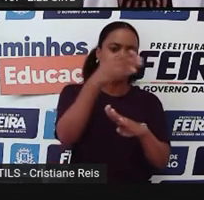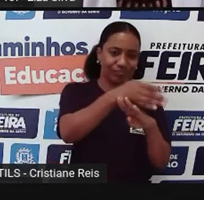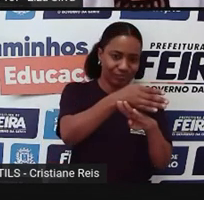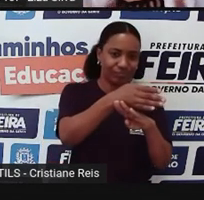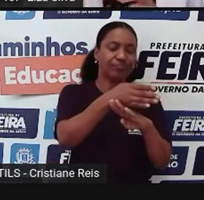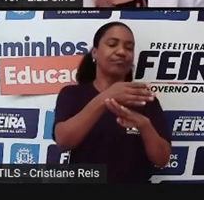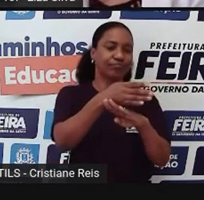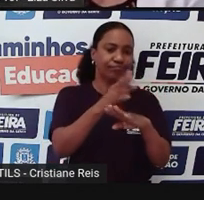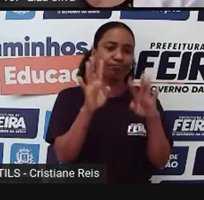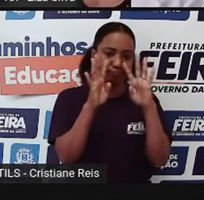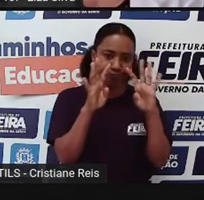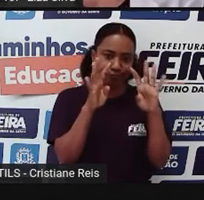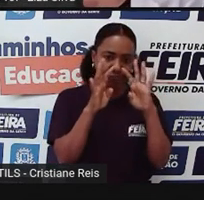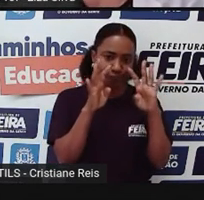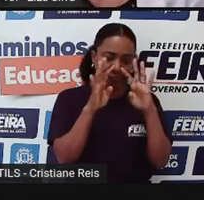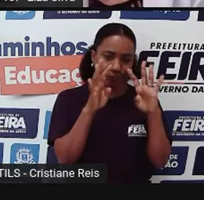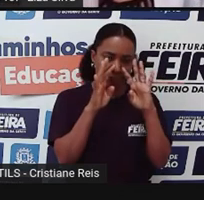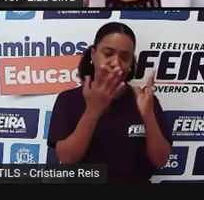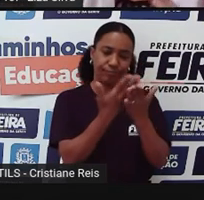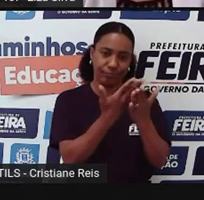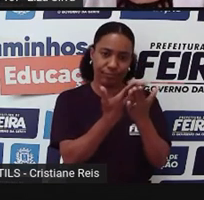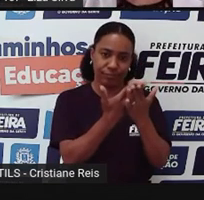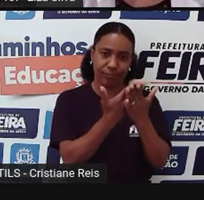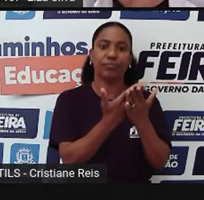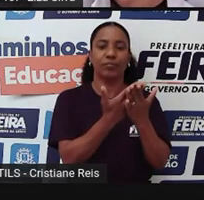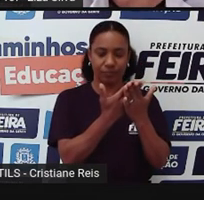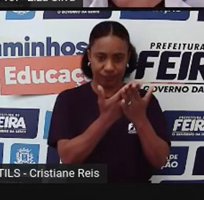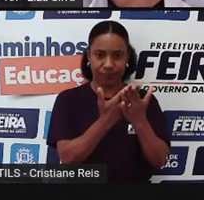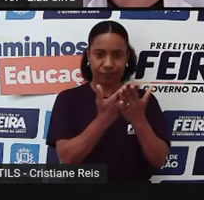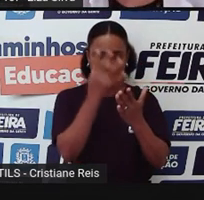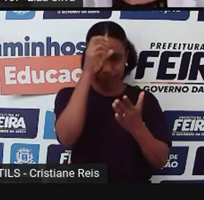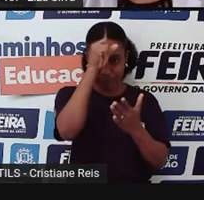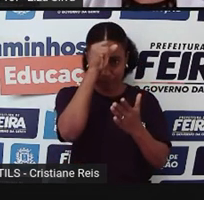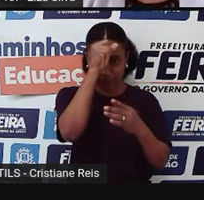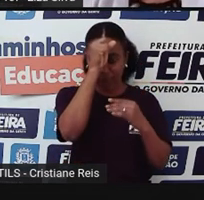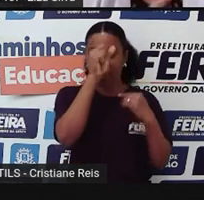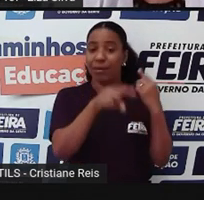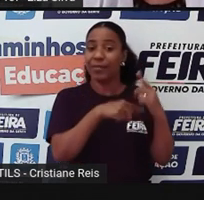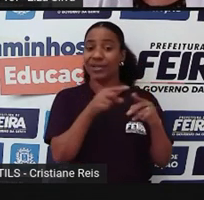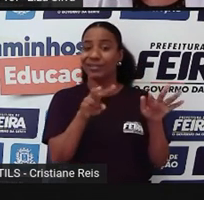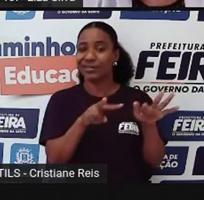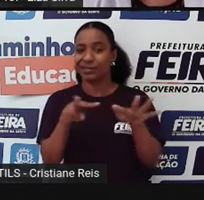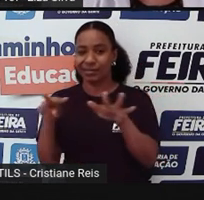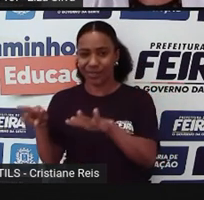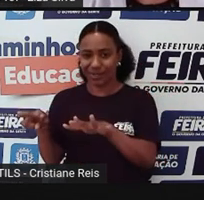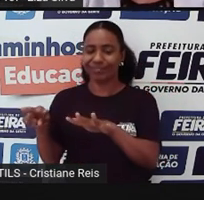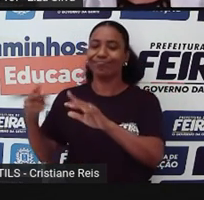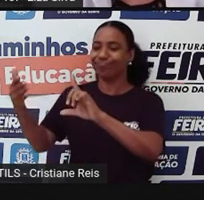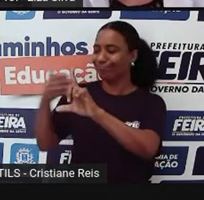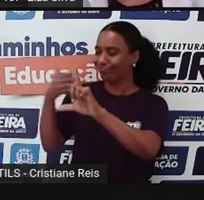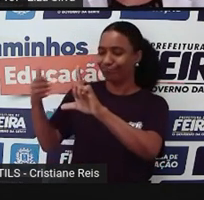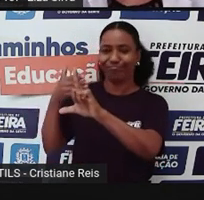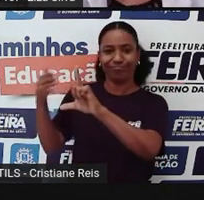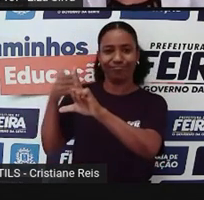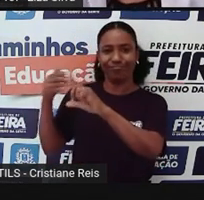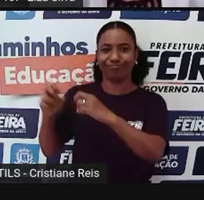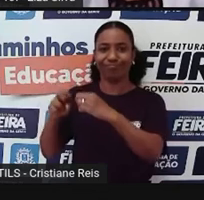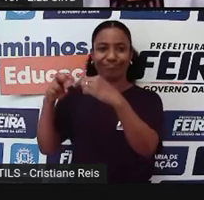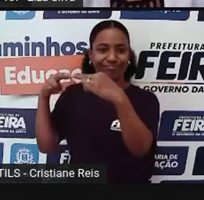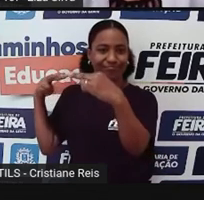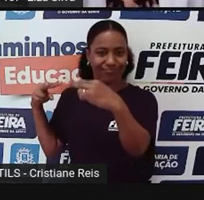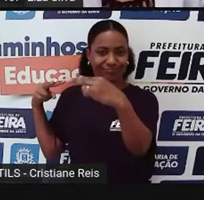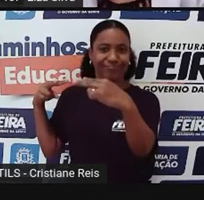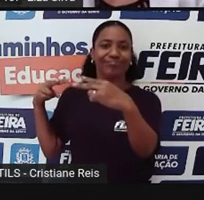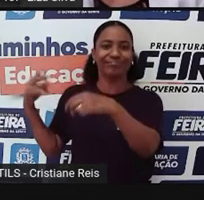e os dias que você ficará em casa desenvolvendo as atividades com auxílio da internet do canal da